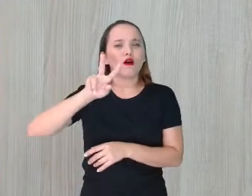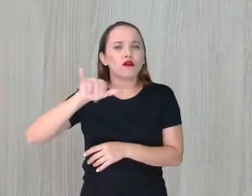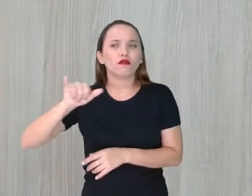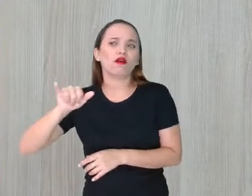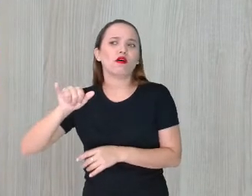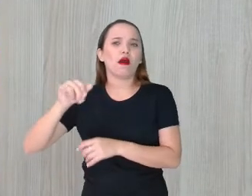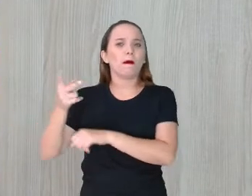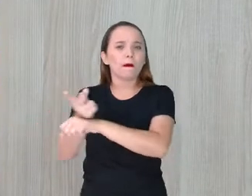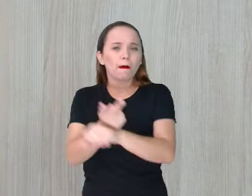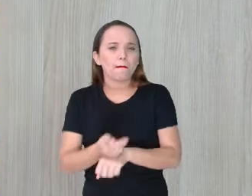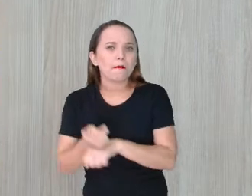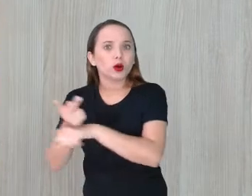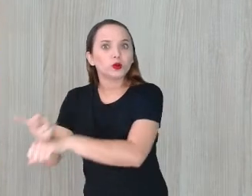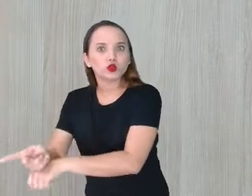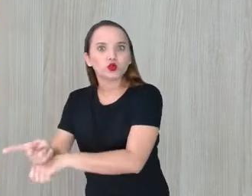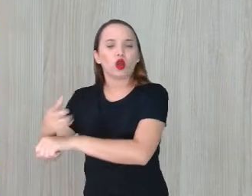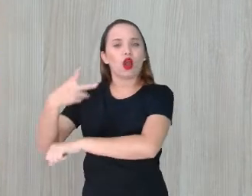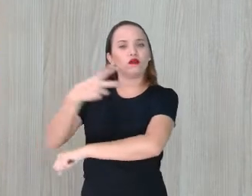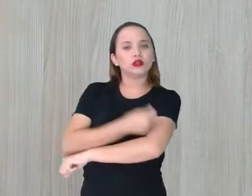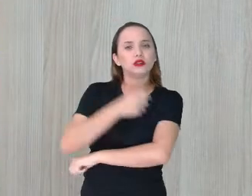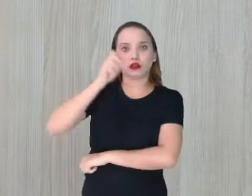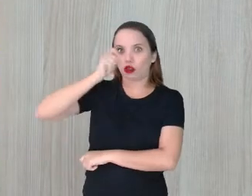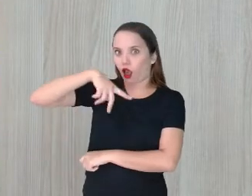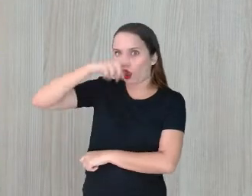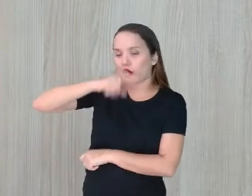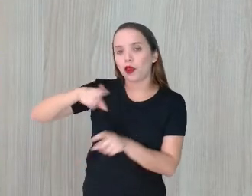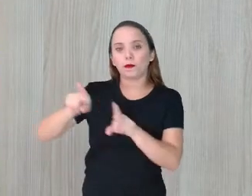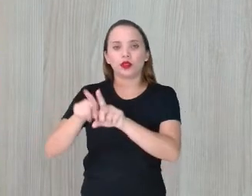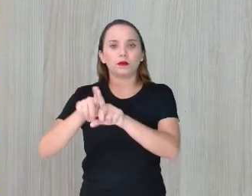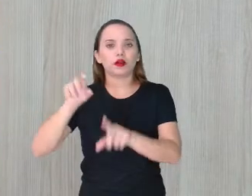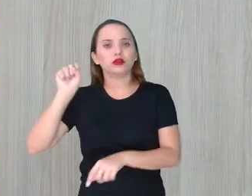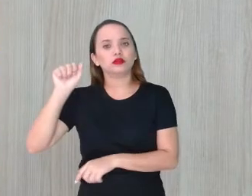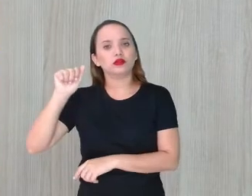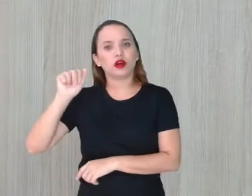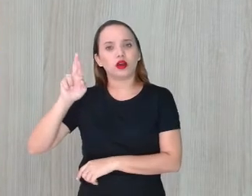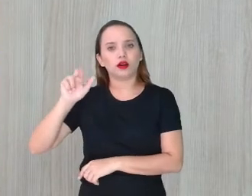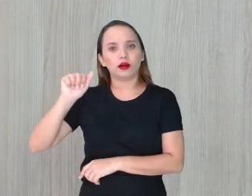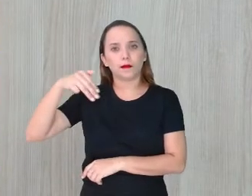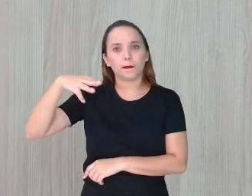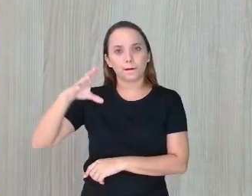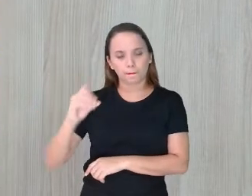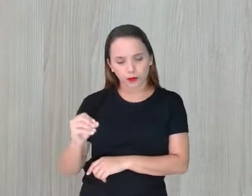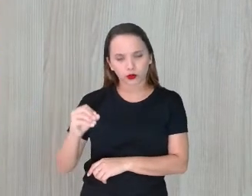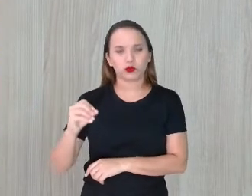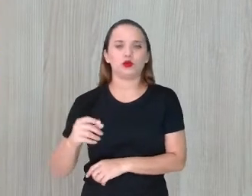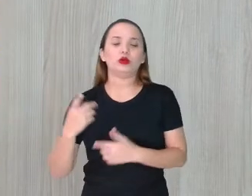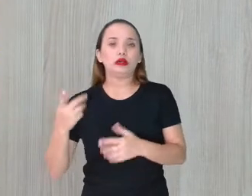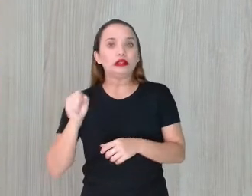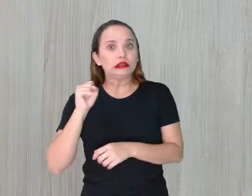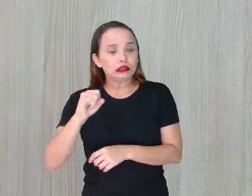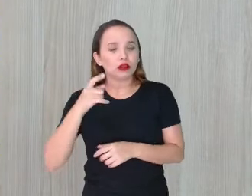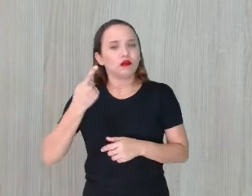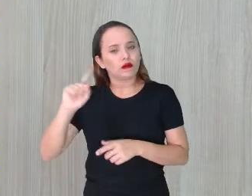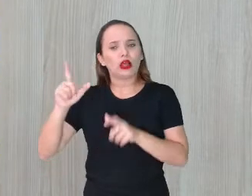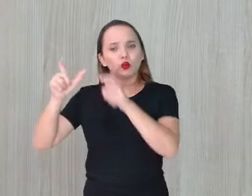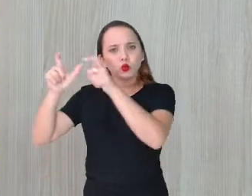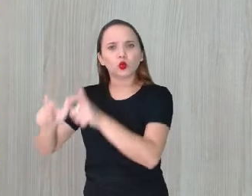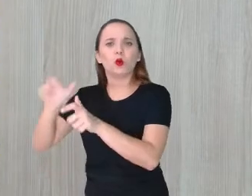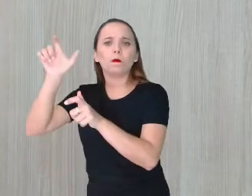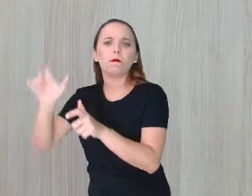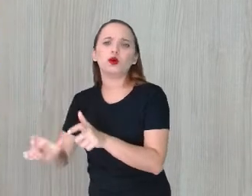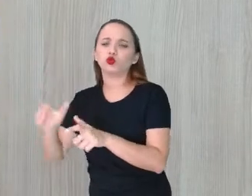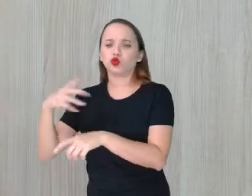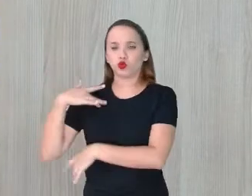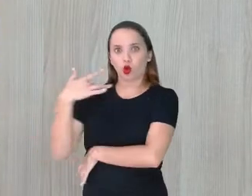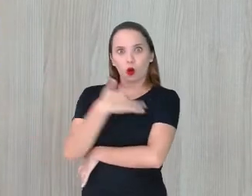da gripe e do sarampo. Procurem um postinho perto da casa de vocês, que lá eles vão orientar. Se não tiver a vacina lá, eles